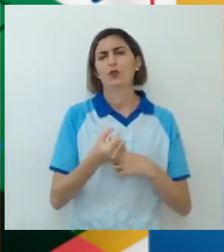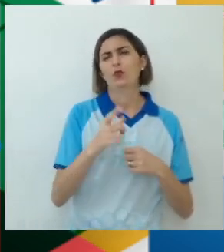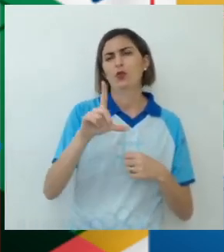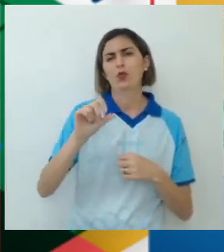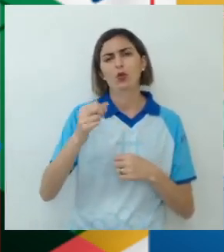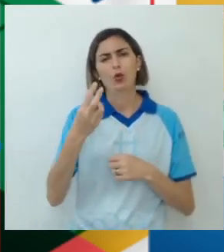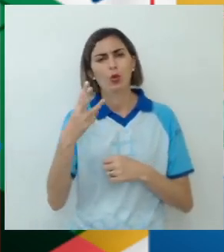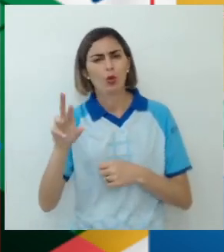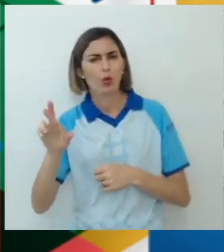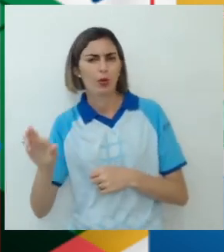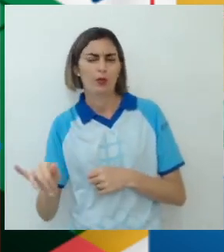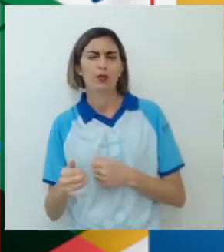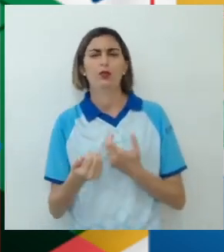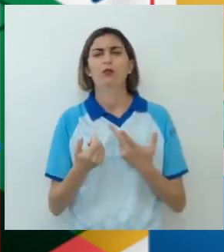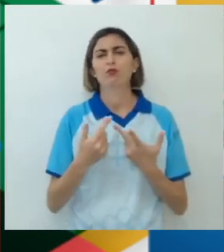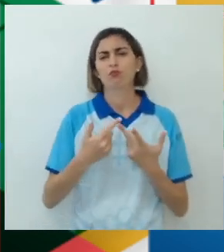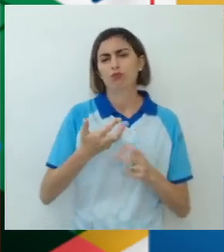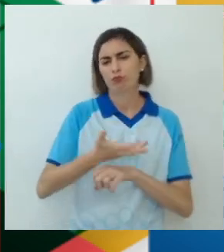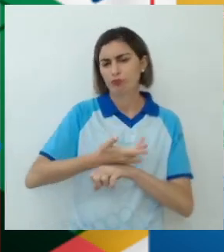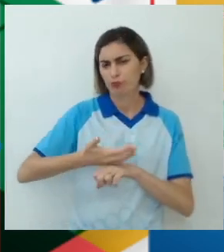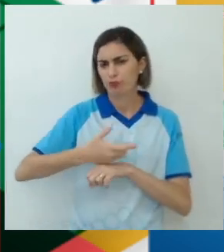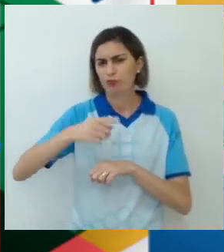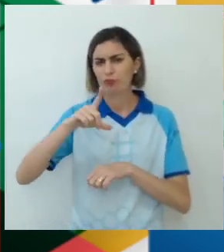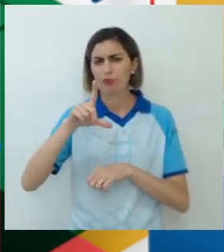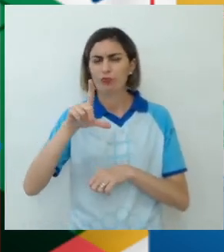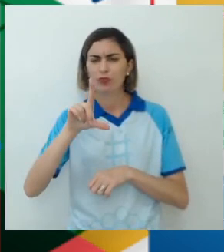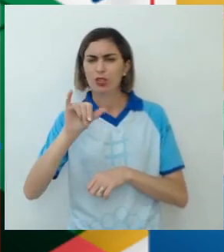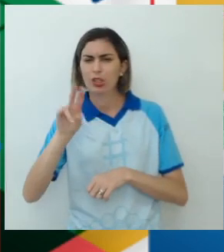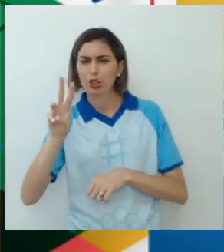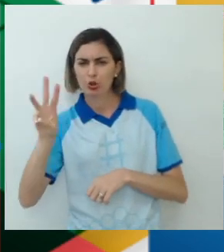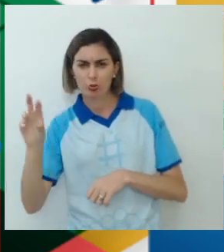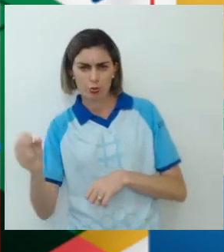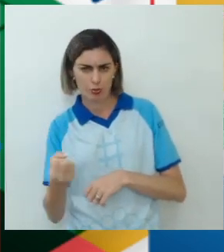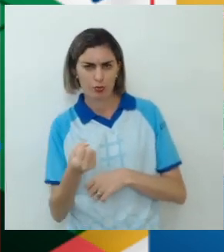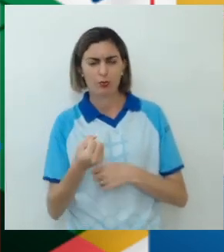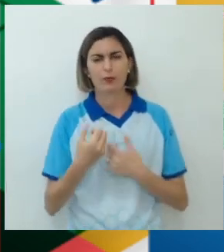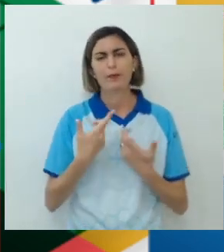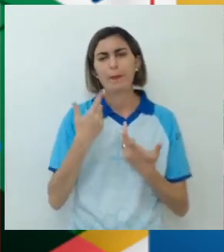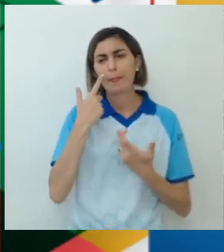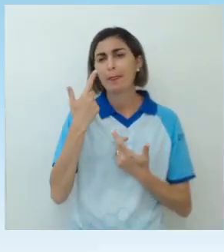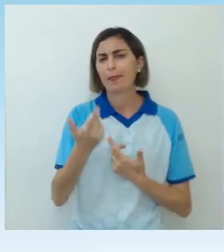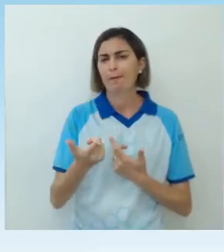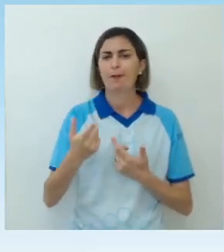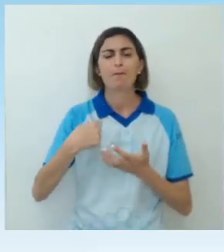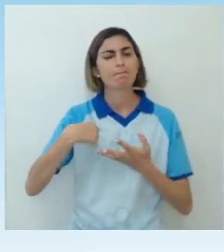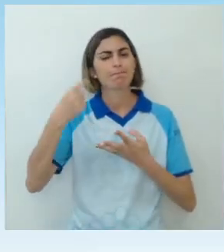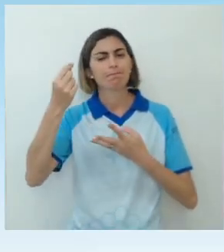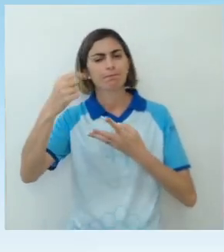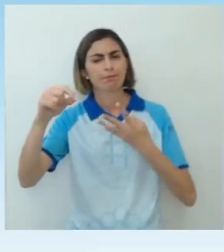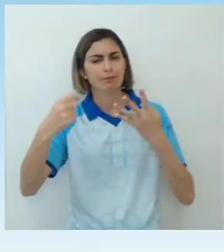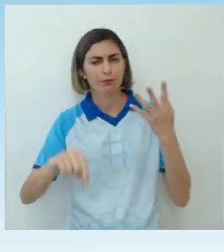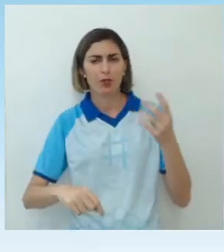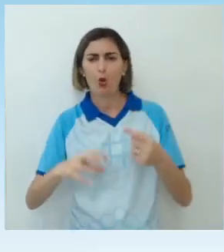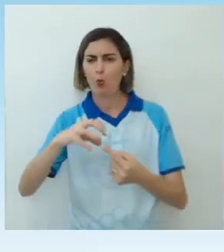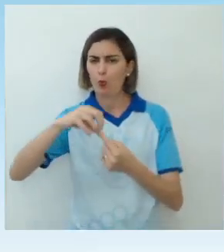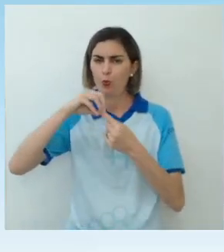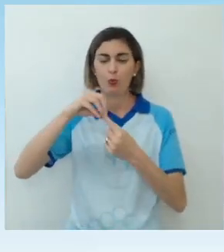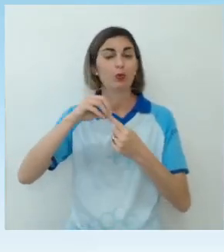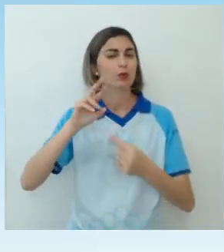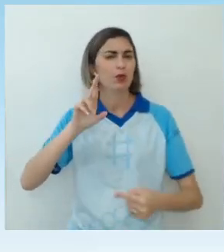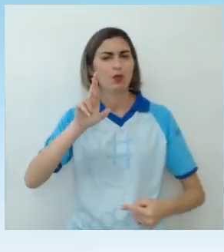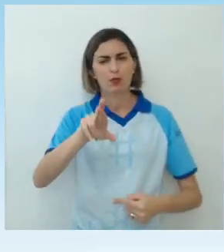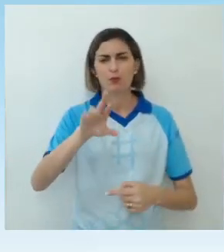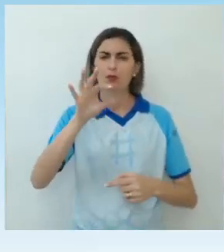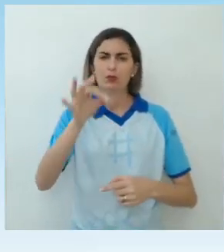e, consequentemente, um ácido de Lewis, ok? Então, vamos lá. Ele quer que a gente assinale a única